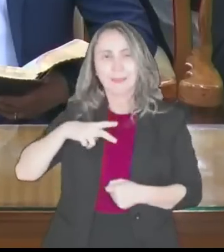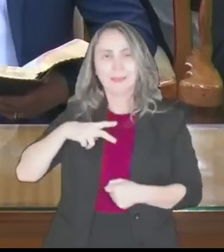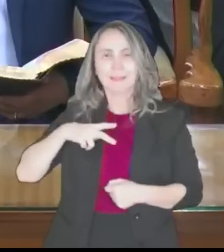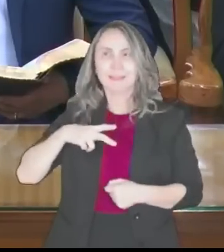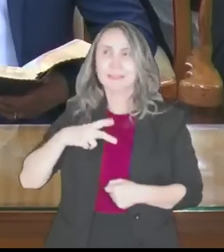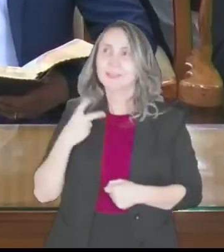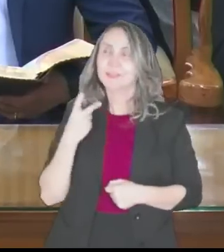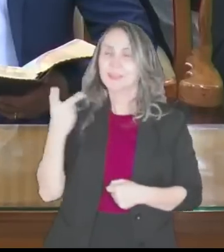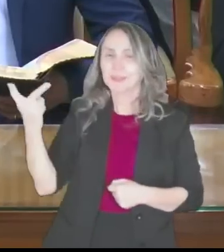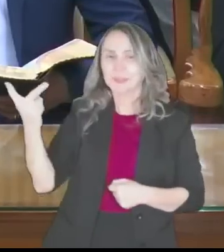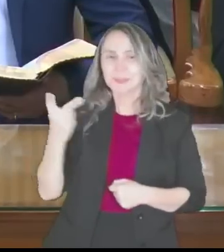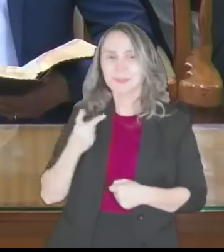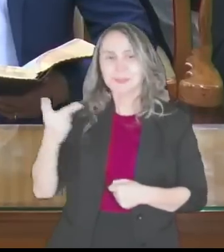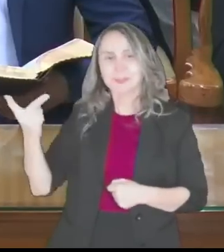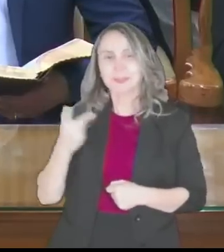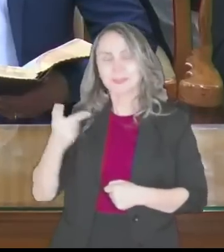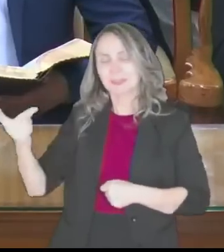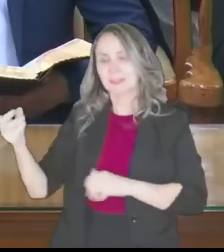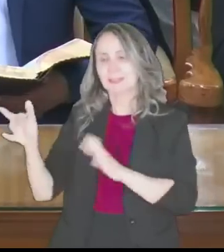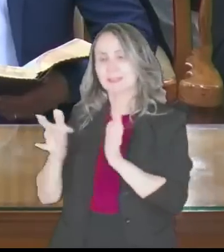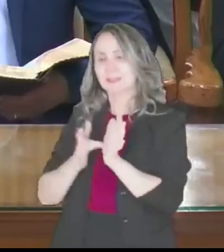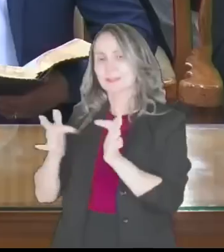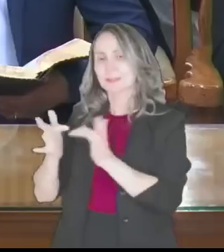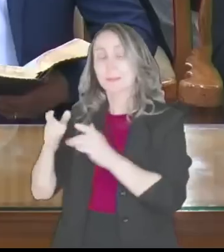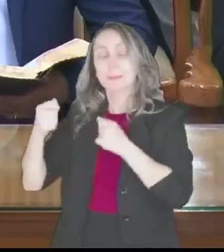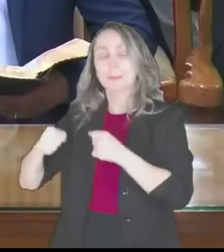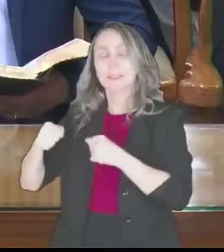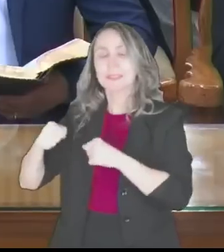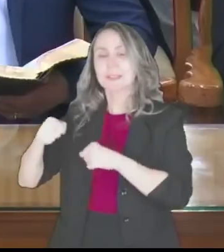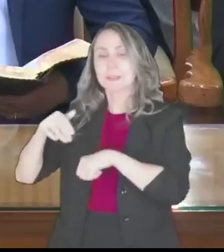Para uma maior o quê? Intimidade.